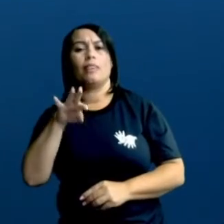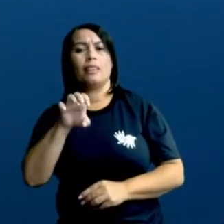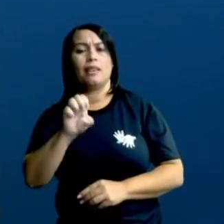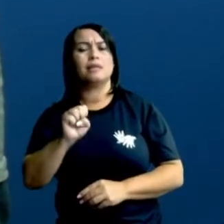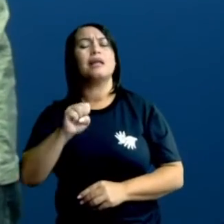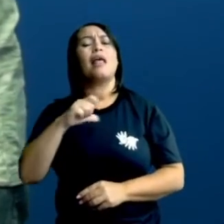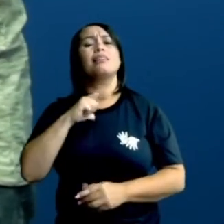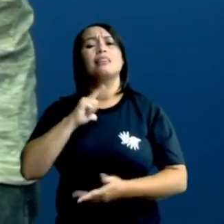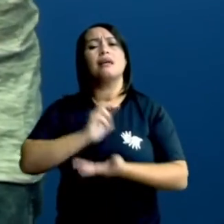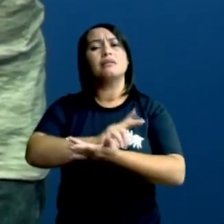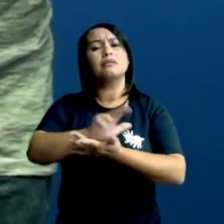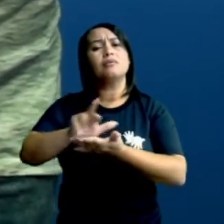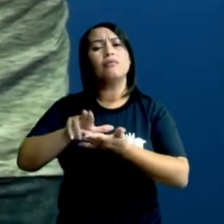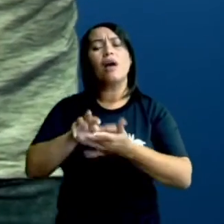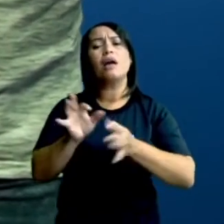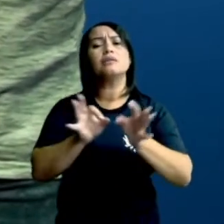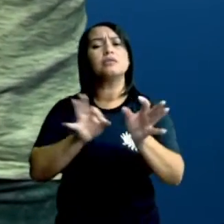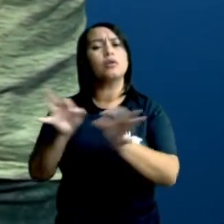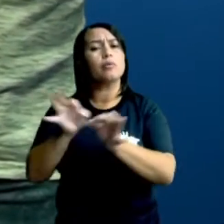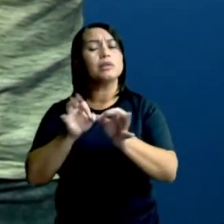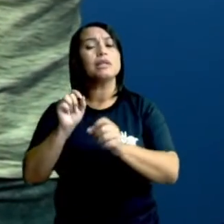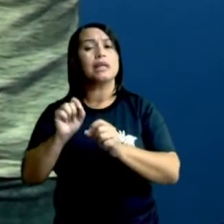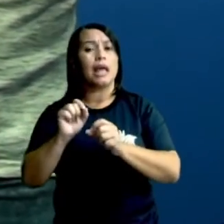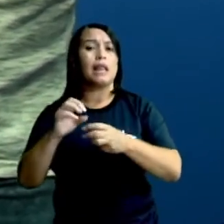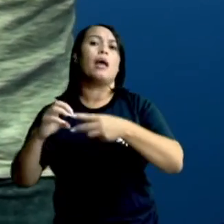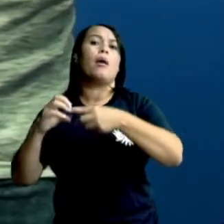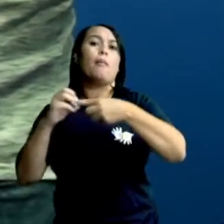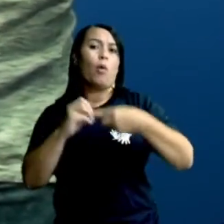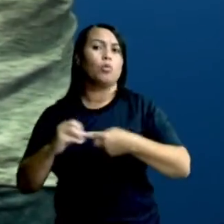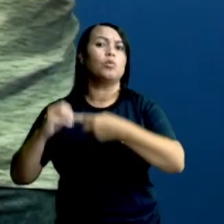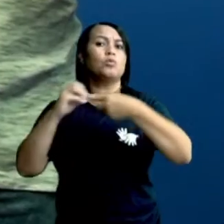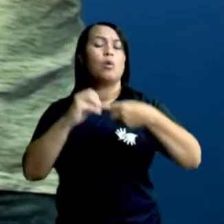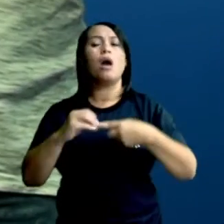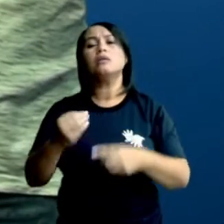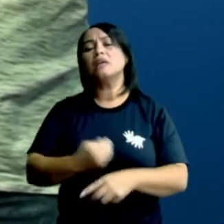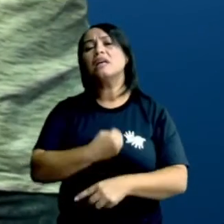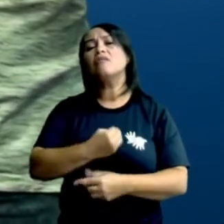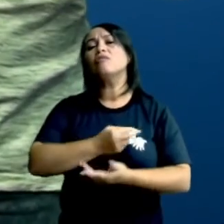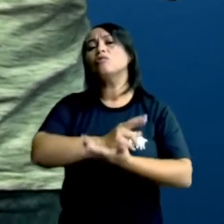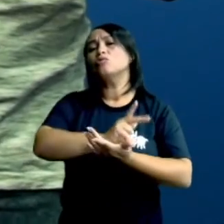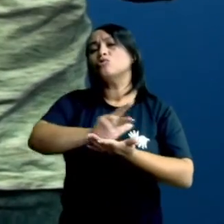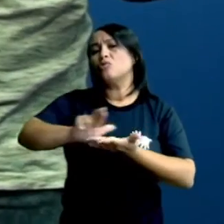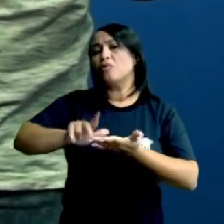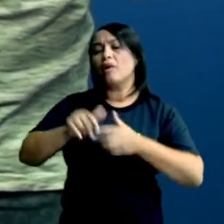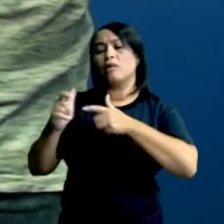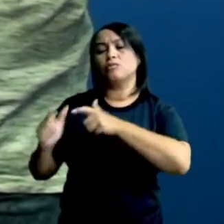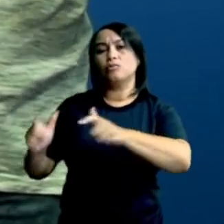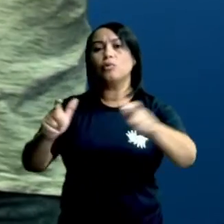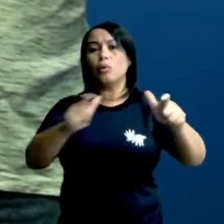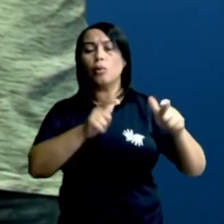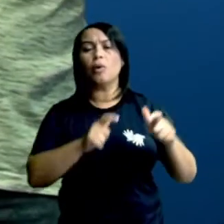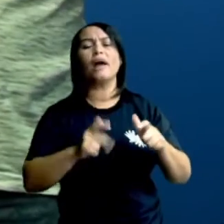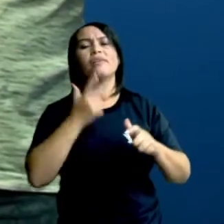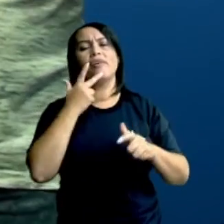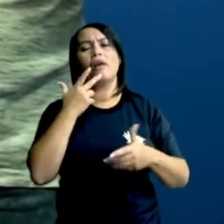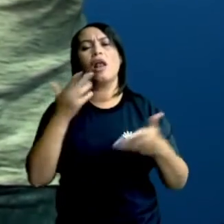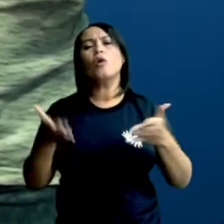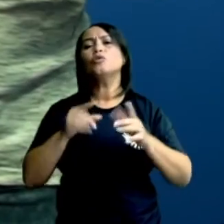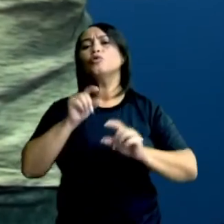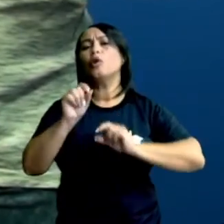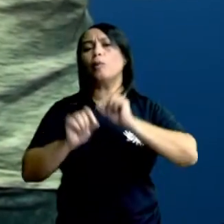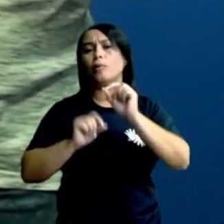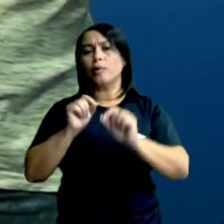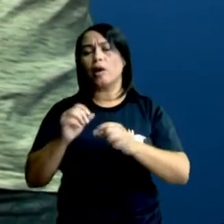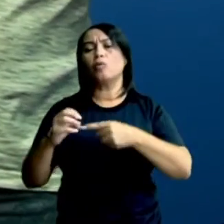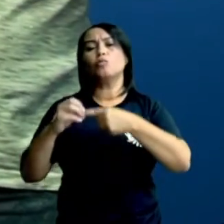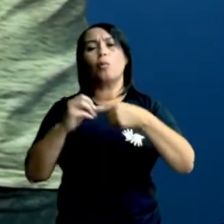Existem diversas formas, como falei, de protozoários, e vivem nos mais diversos ambientes. Falarei hoje